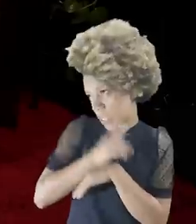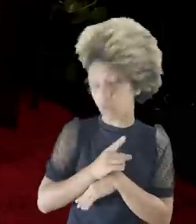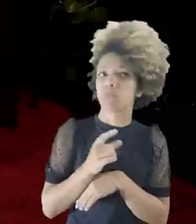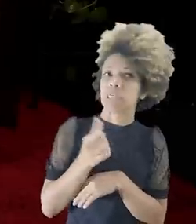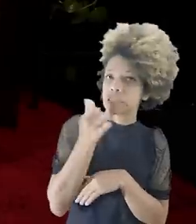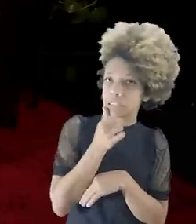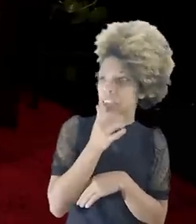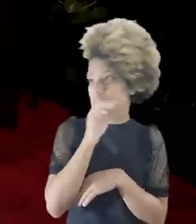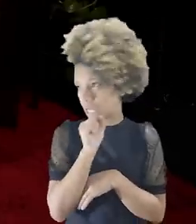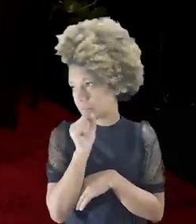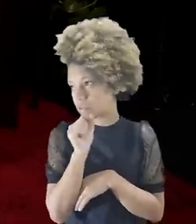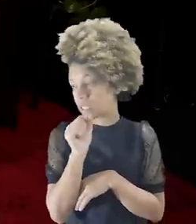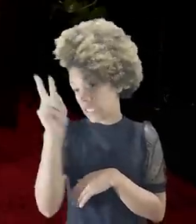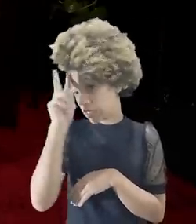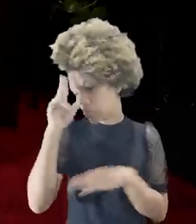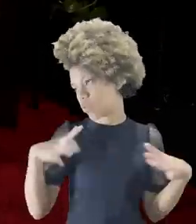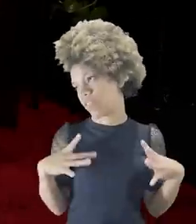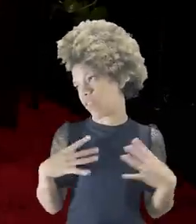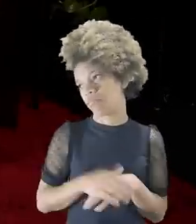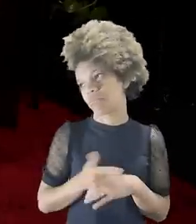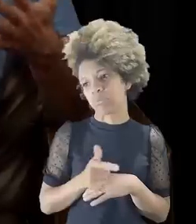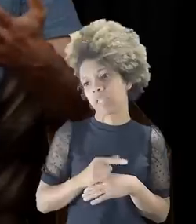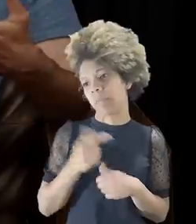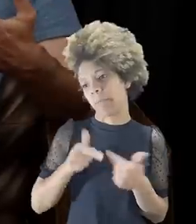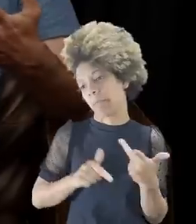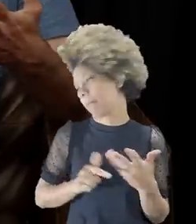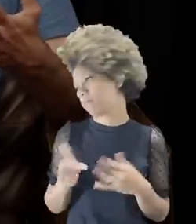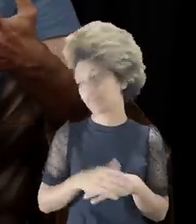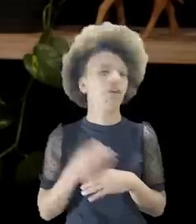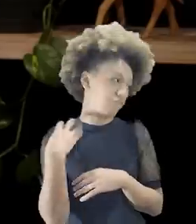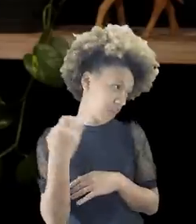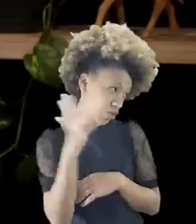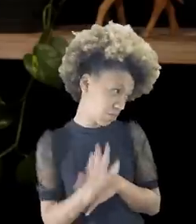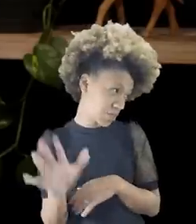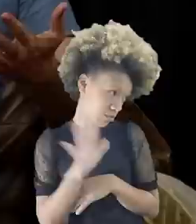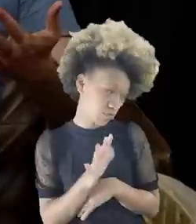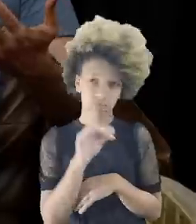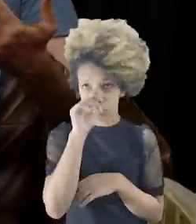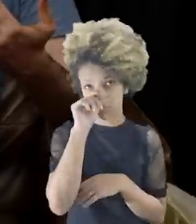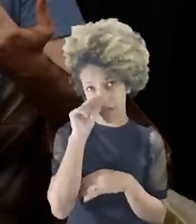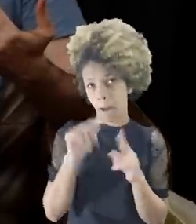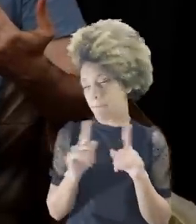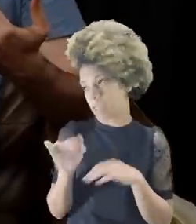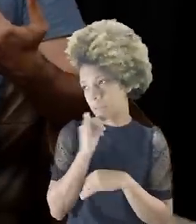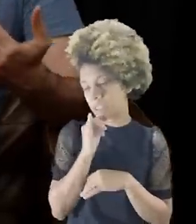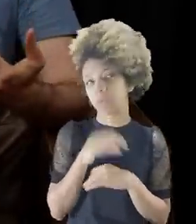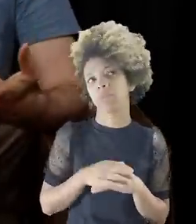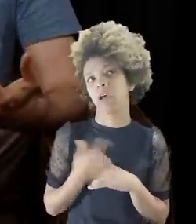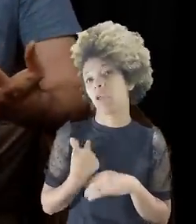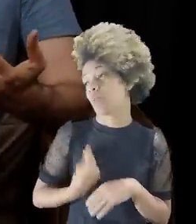a sua folga na segunda Ah entendi então não tem muito dia a gente costuma falar viaja Brasil inteiro eu eu assim